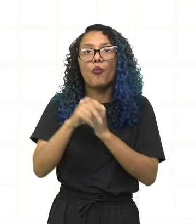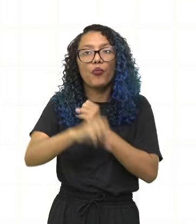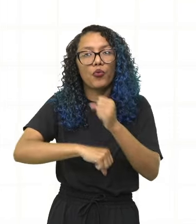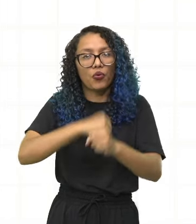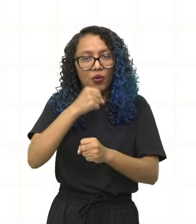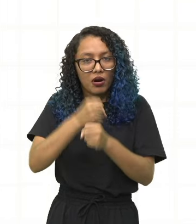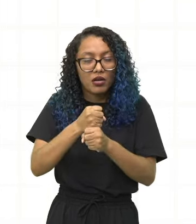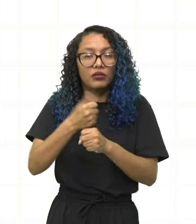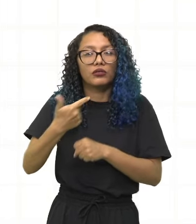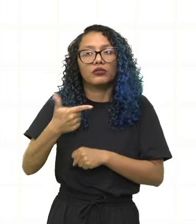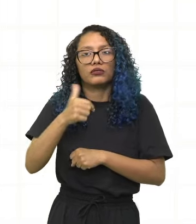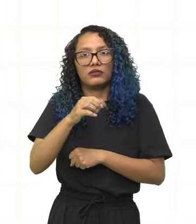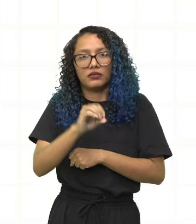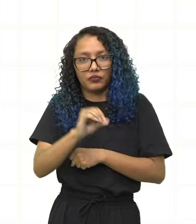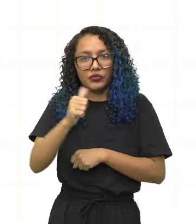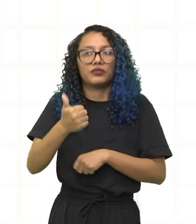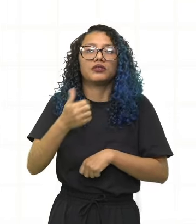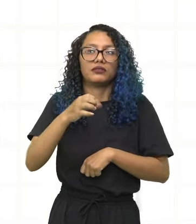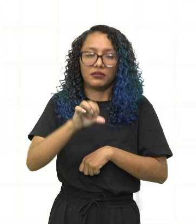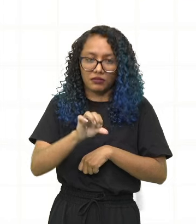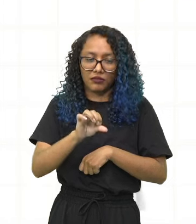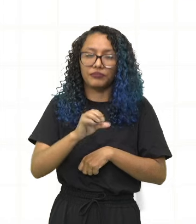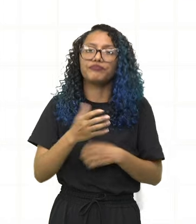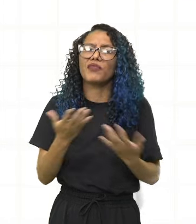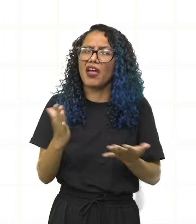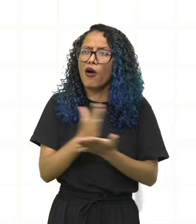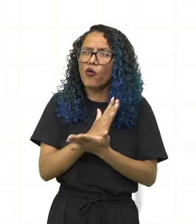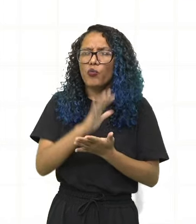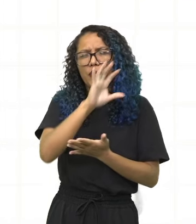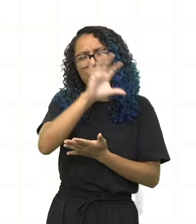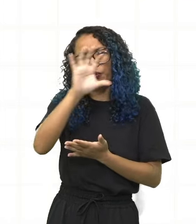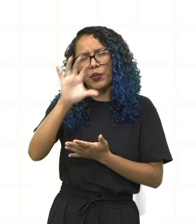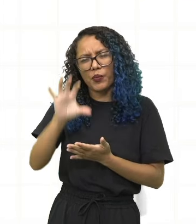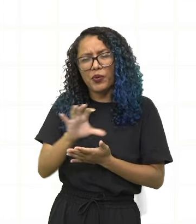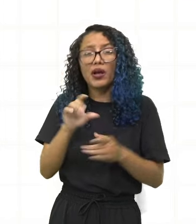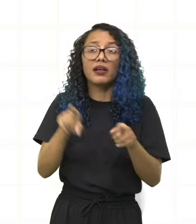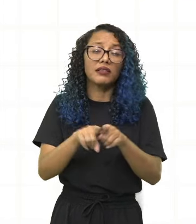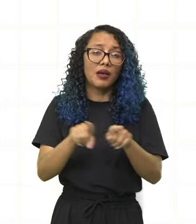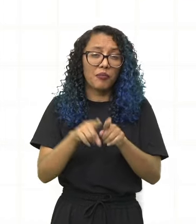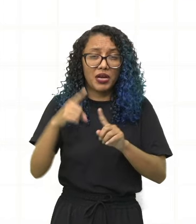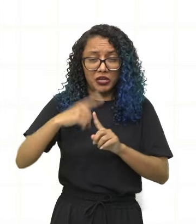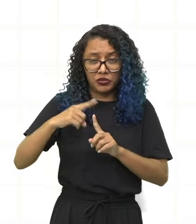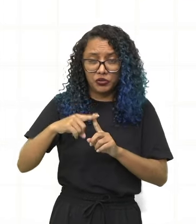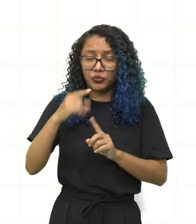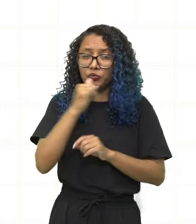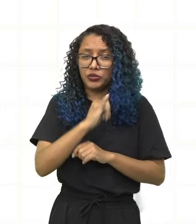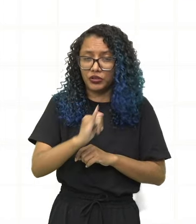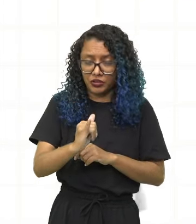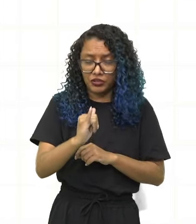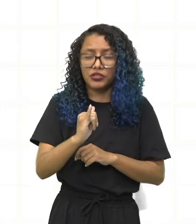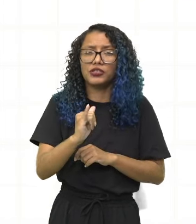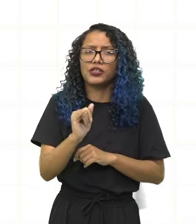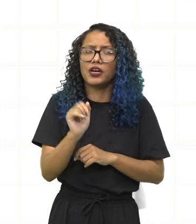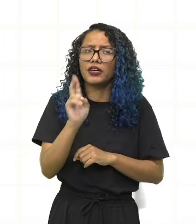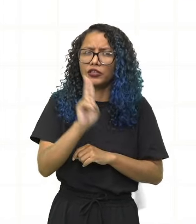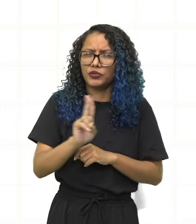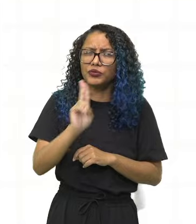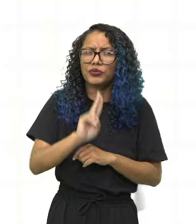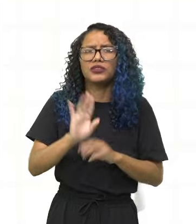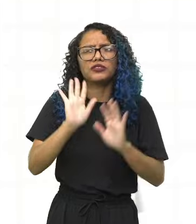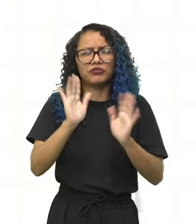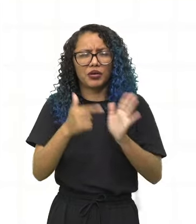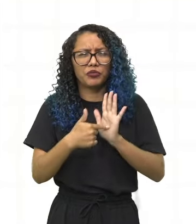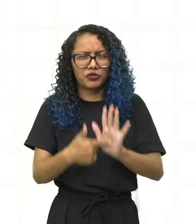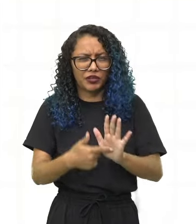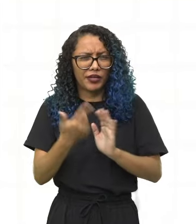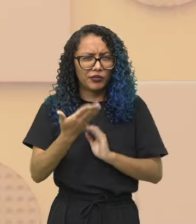2019. Algumas dessas regiões, algumas dessas fontes de energia que a gente verificou no gráfico anterior,